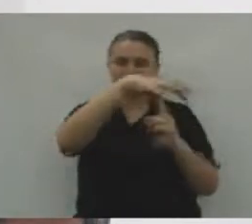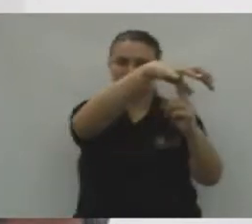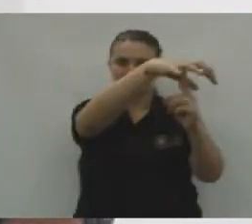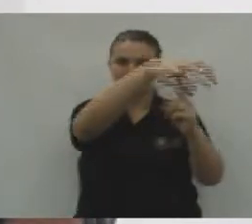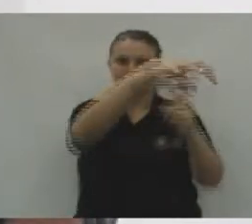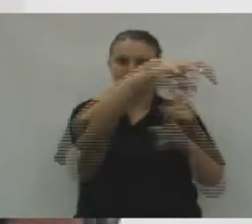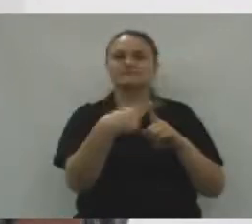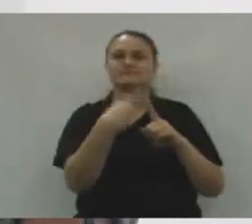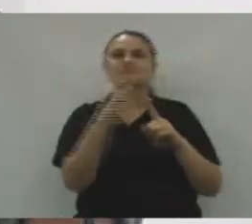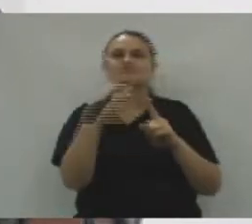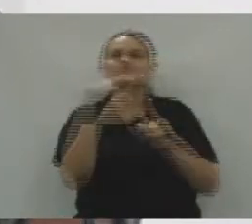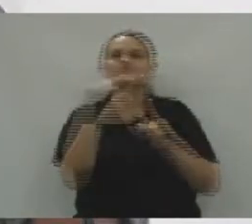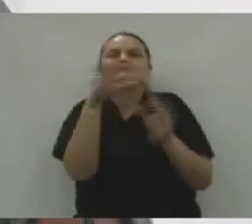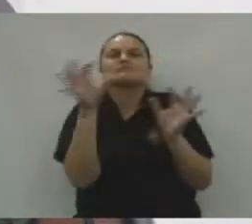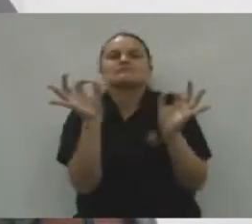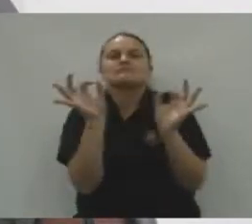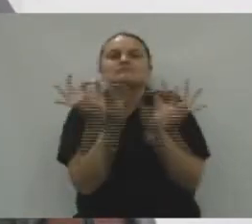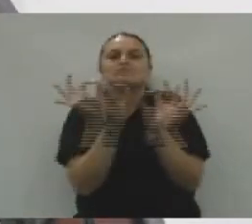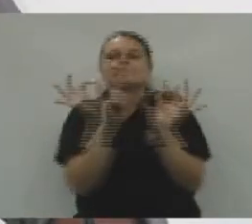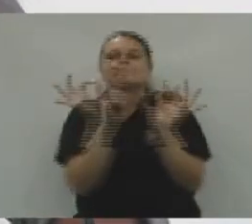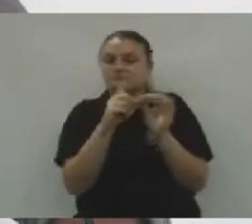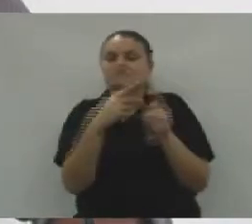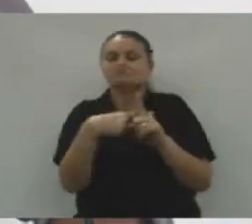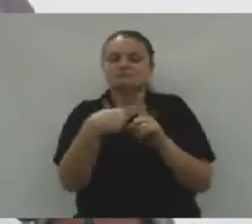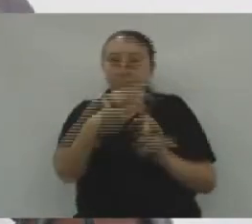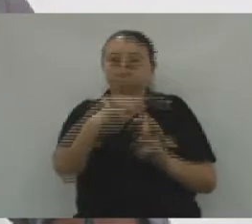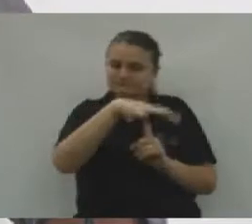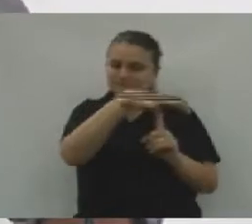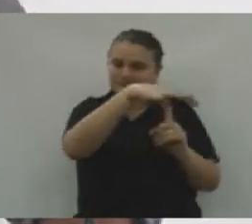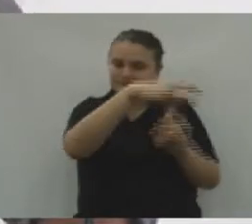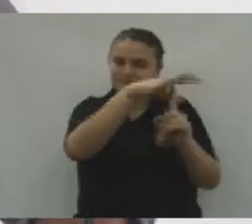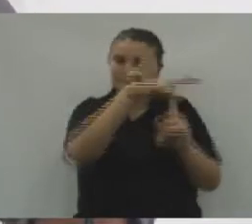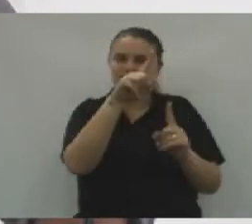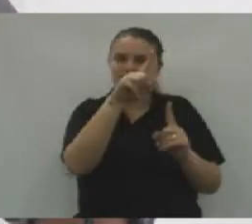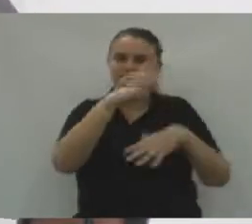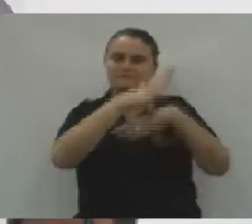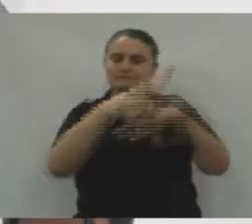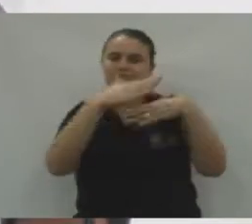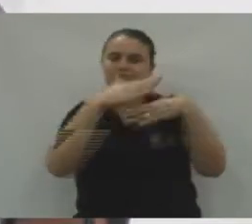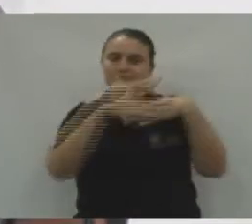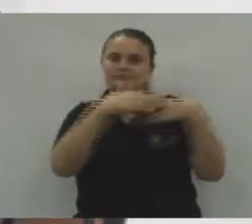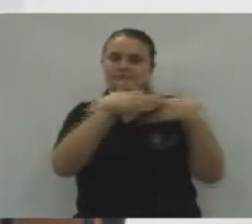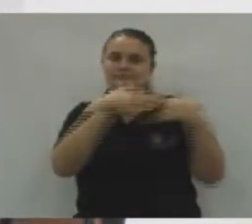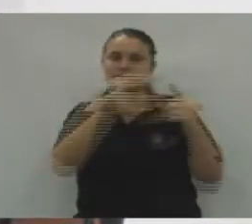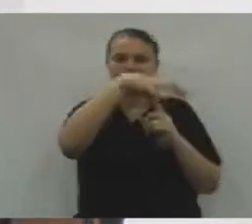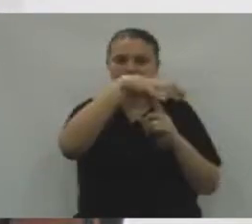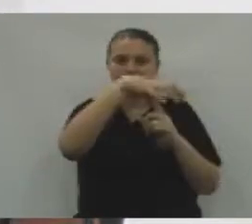para diminuir a atividade, mas é como a da forma como é falada. E a nossa